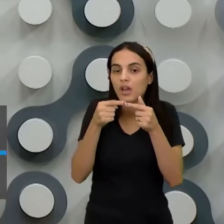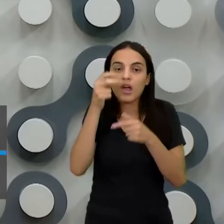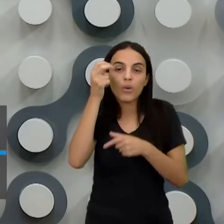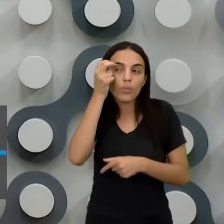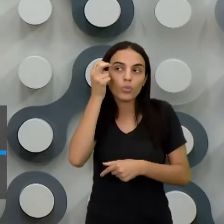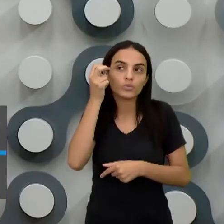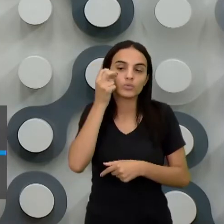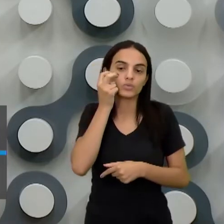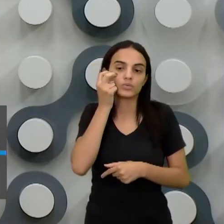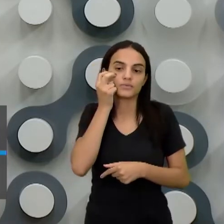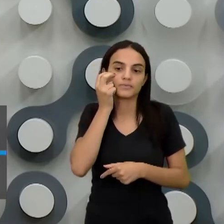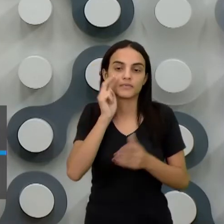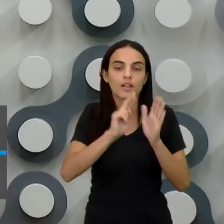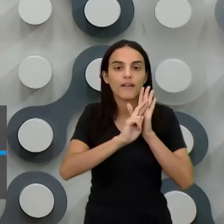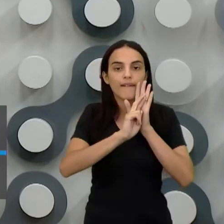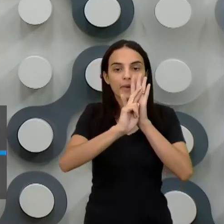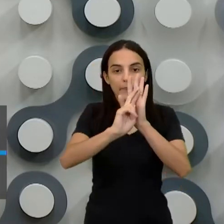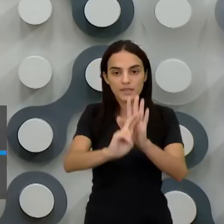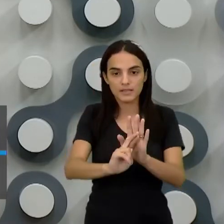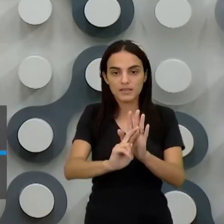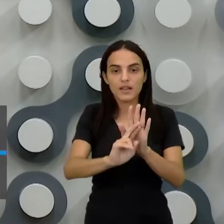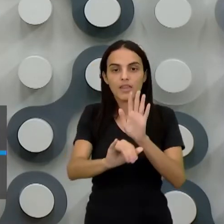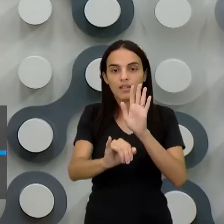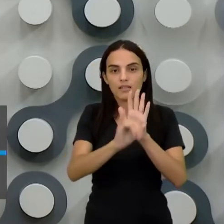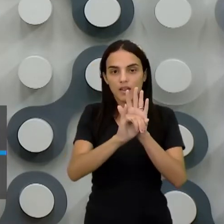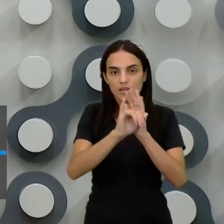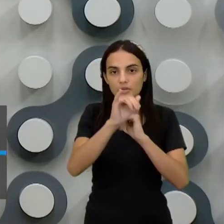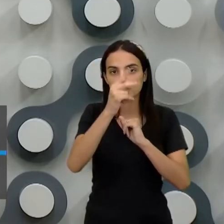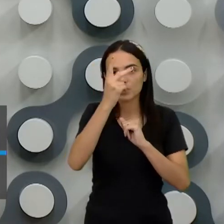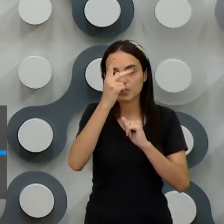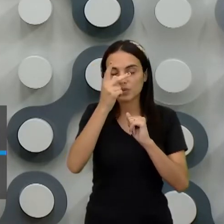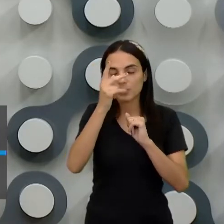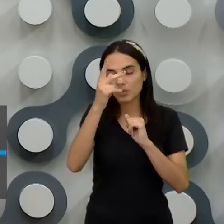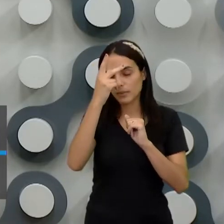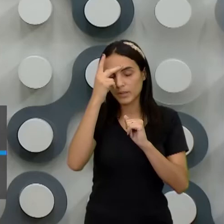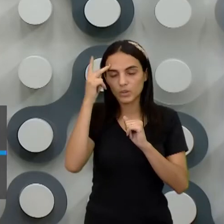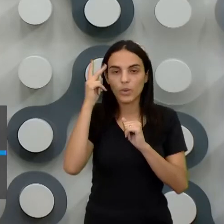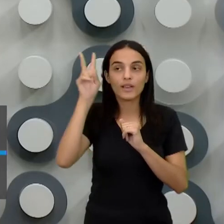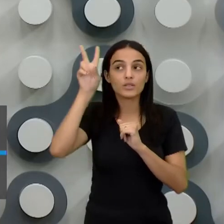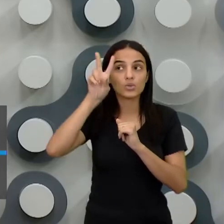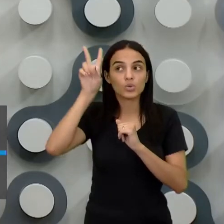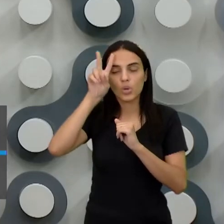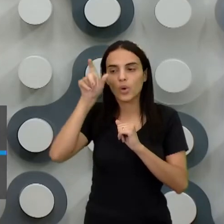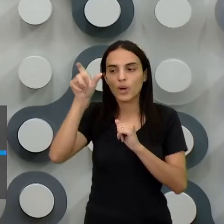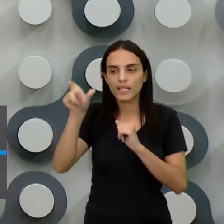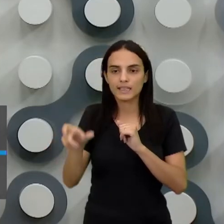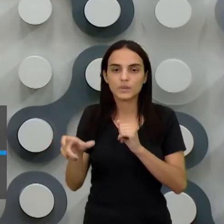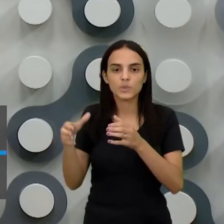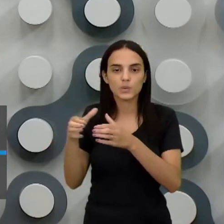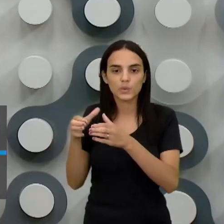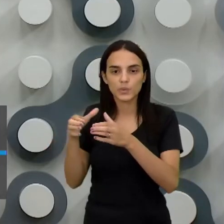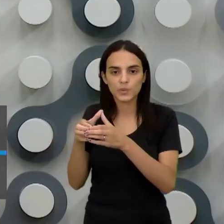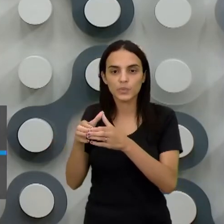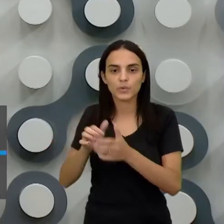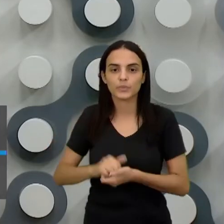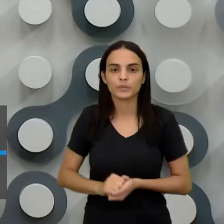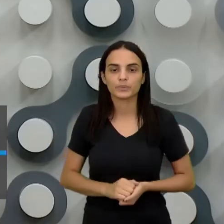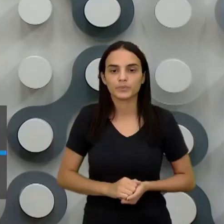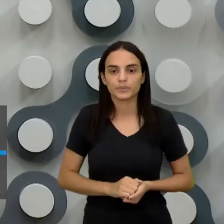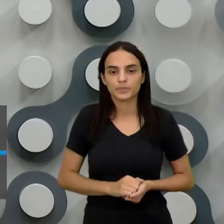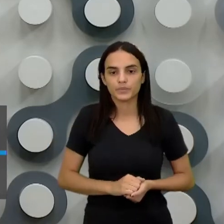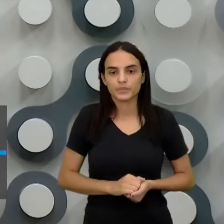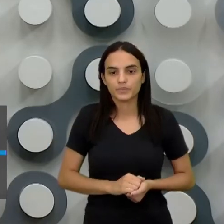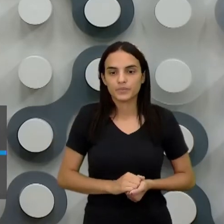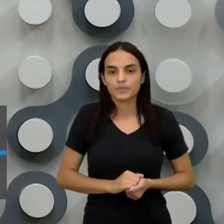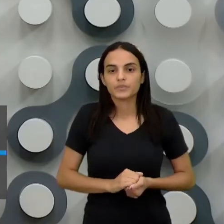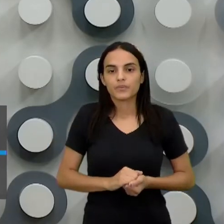cultura, né? Representa a identidade de um povo, a história dessa pessoa, né? Desse grupo, desse conjunto. Então, é